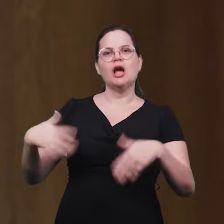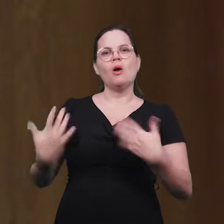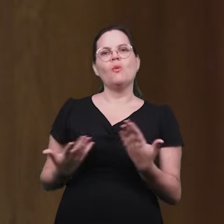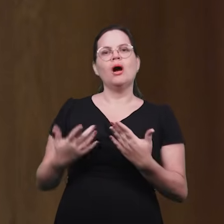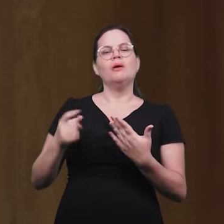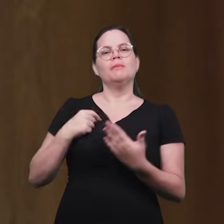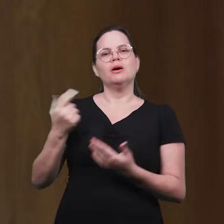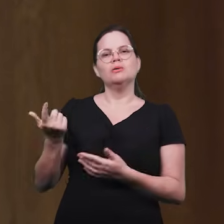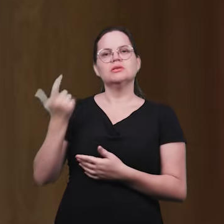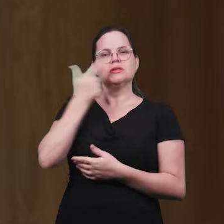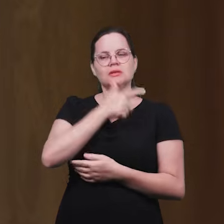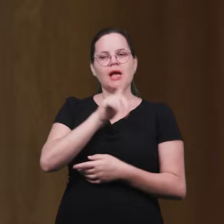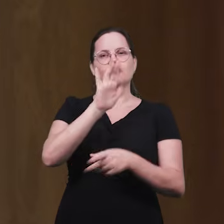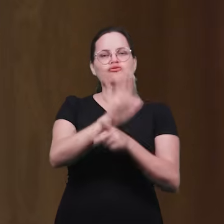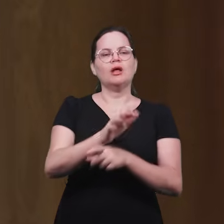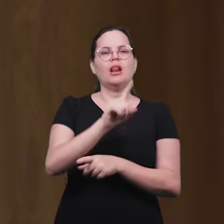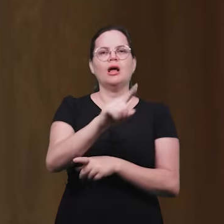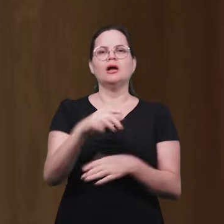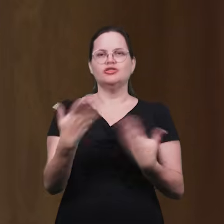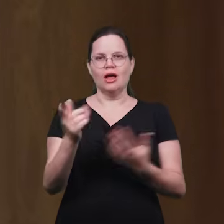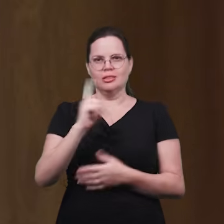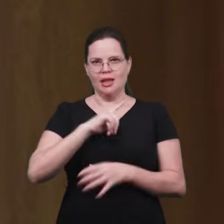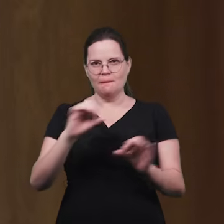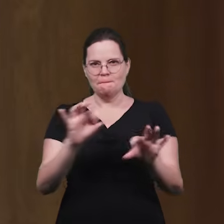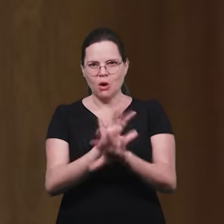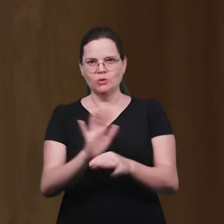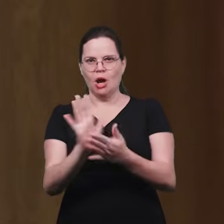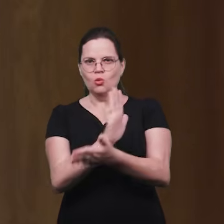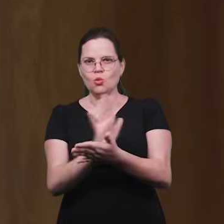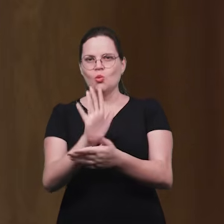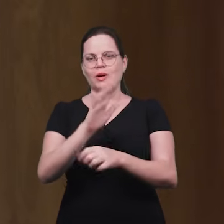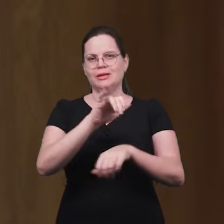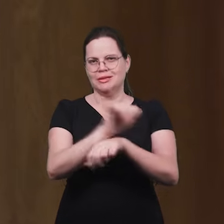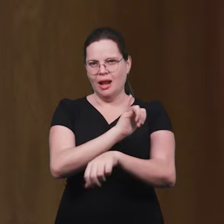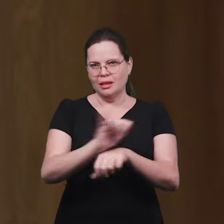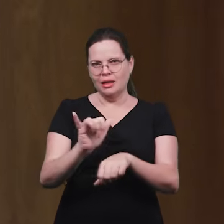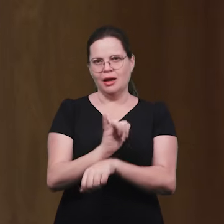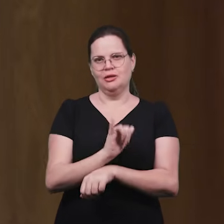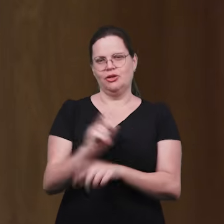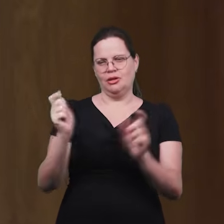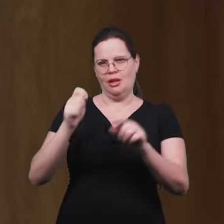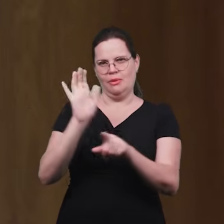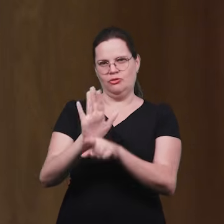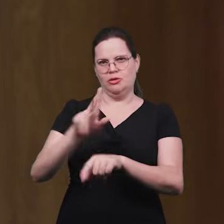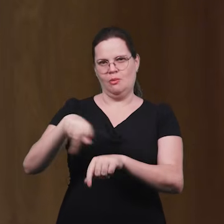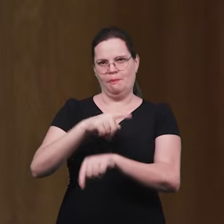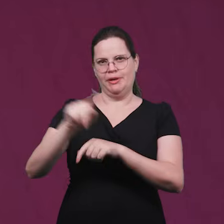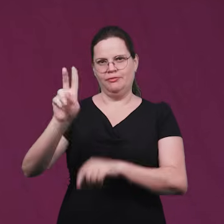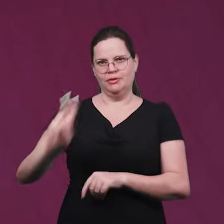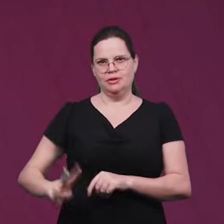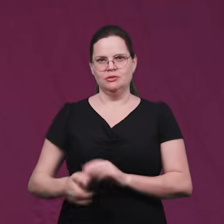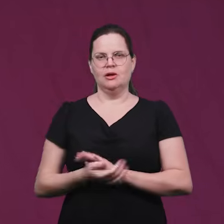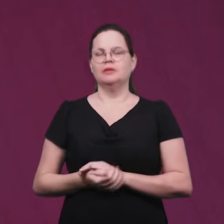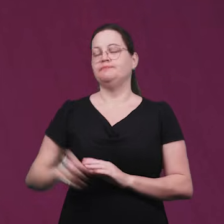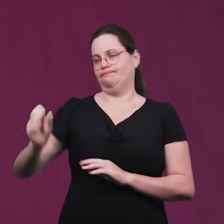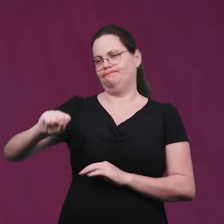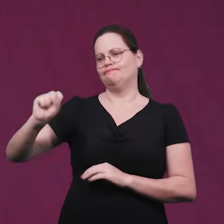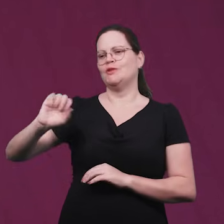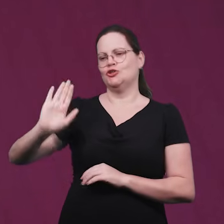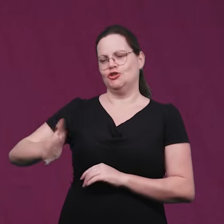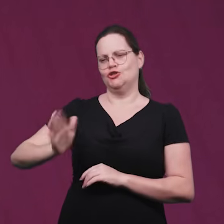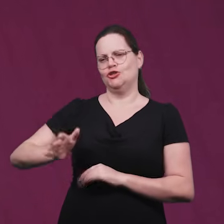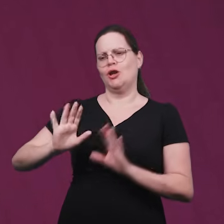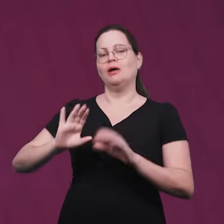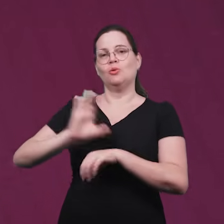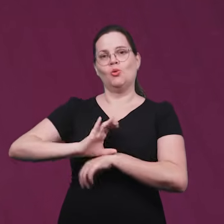planejamento de fazer uma força-tarefa ali na região, no país da Venezuela? Sem sombra de